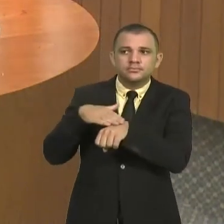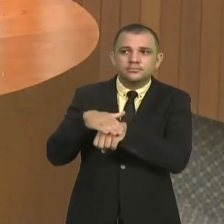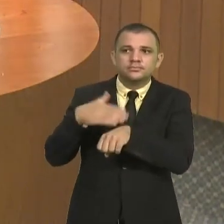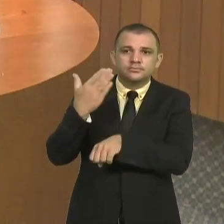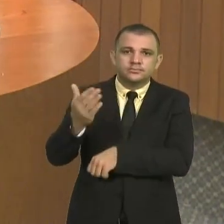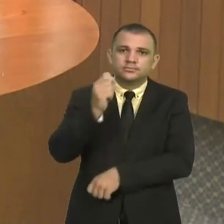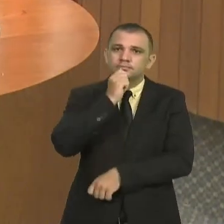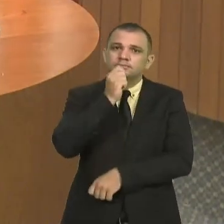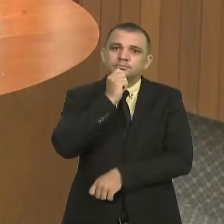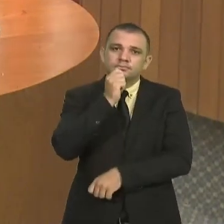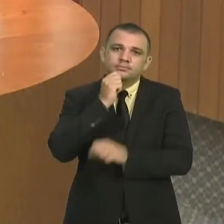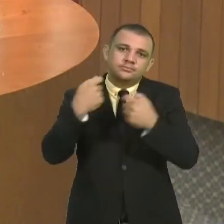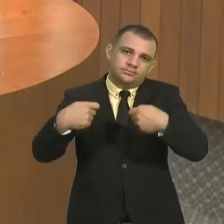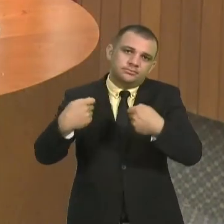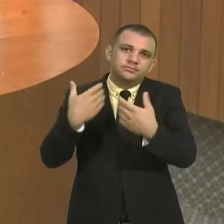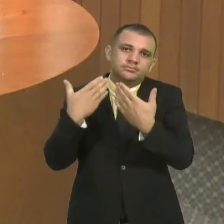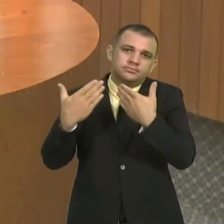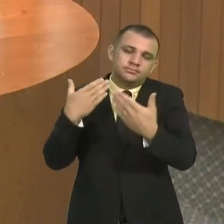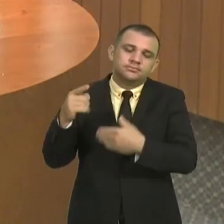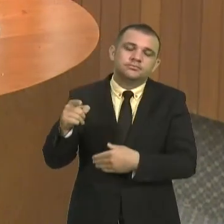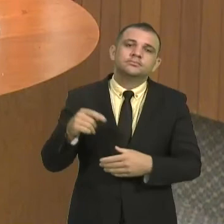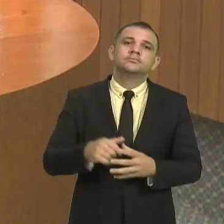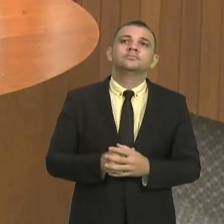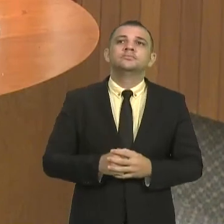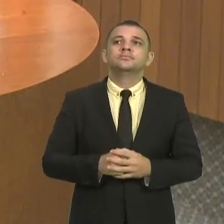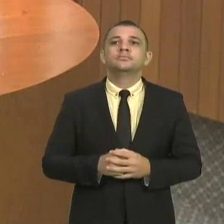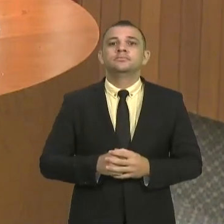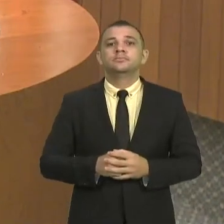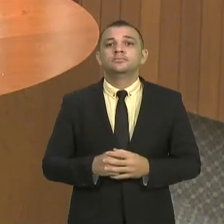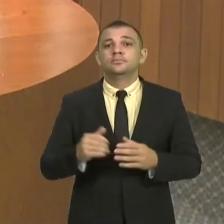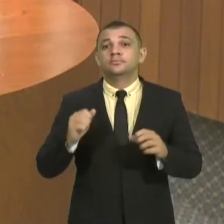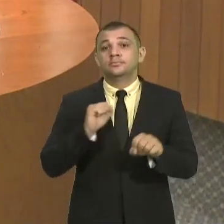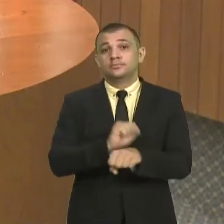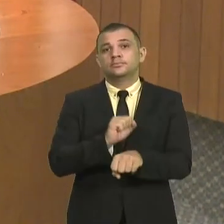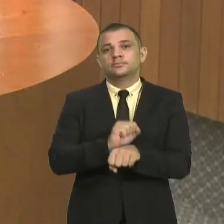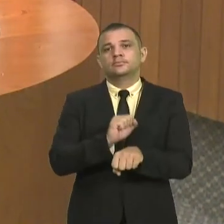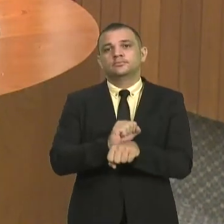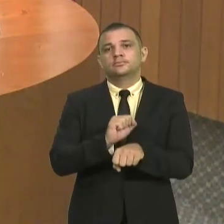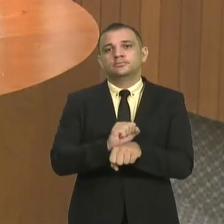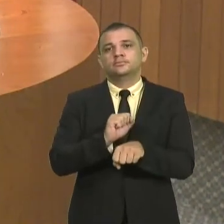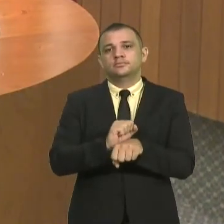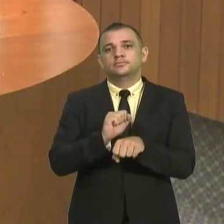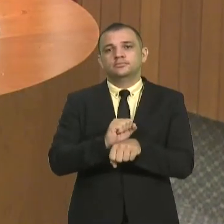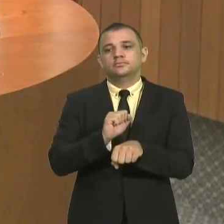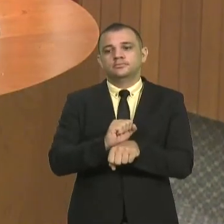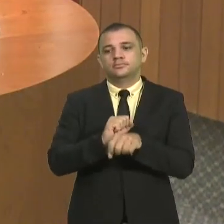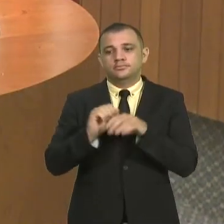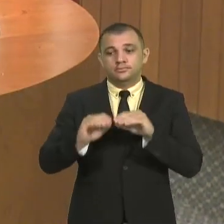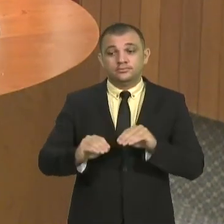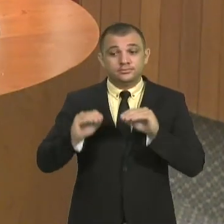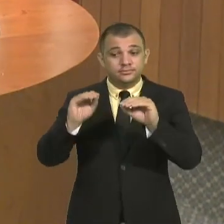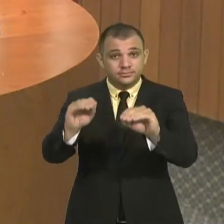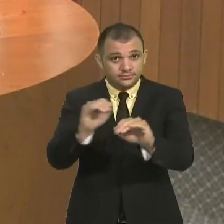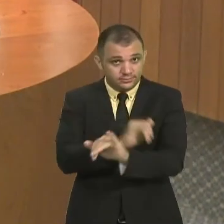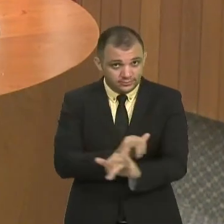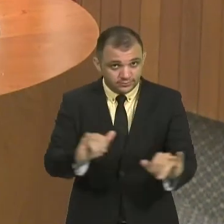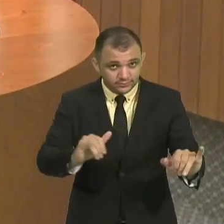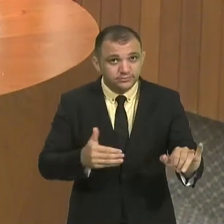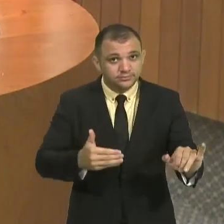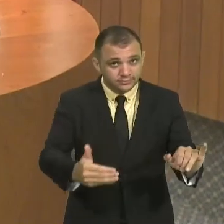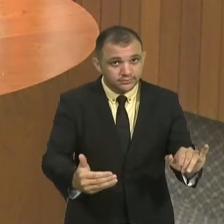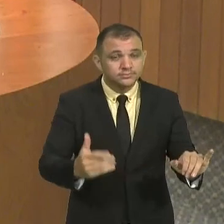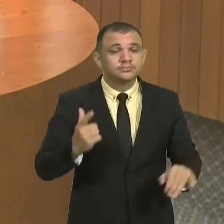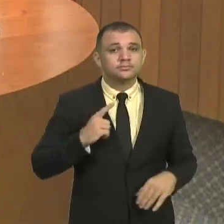presidente do meu partido, preciso conversar com essas duas pessoas, e estou aqui adiando, né, formalmente esse anúncio que iria